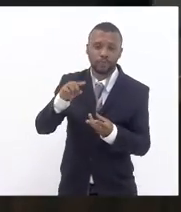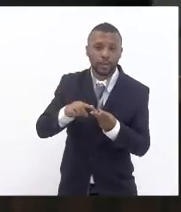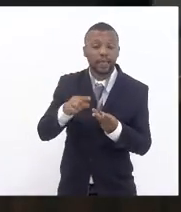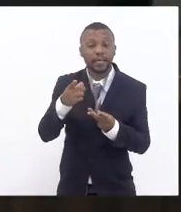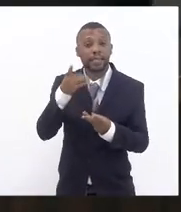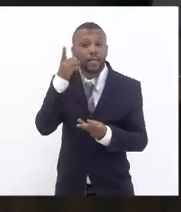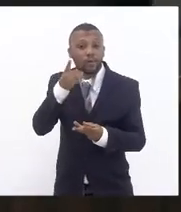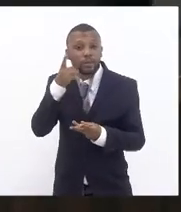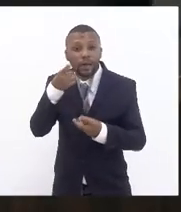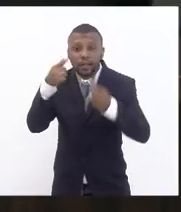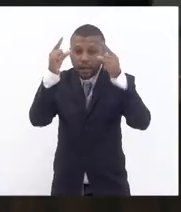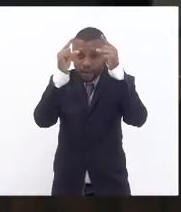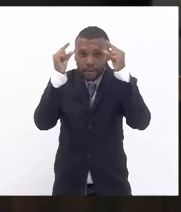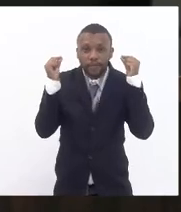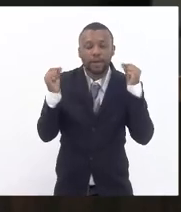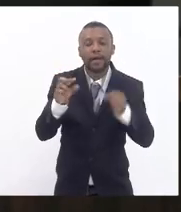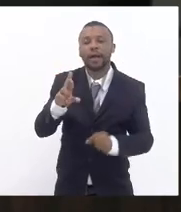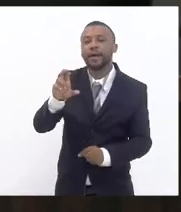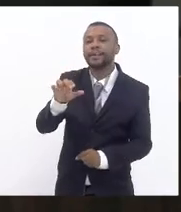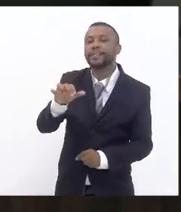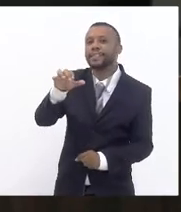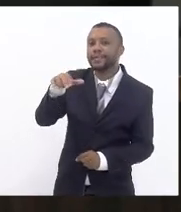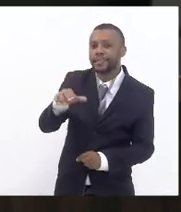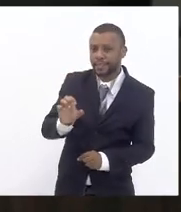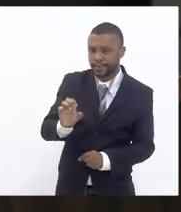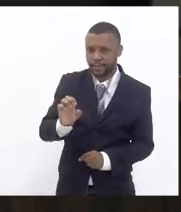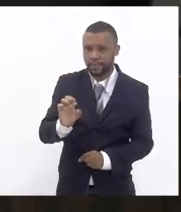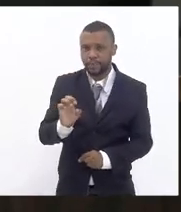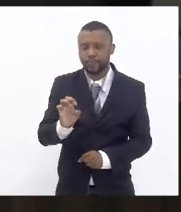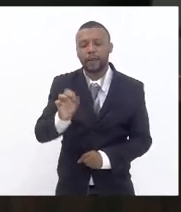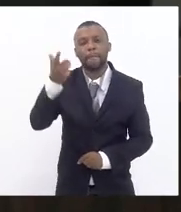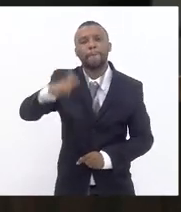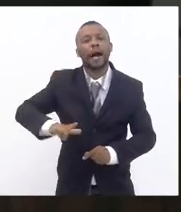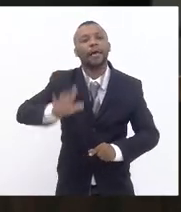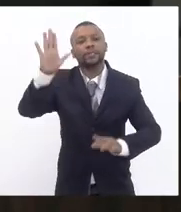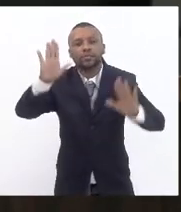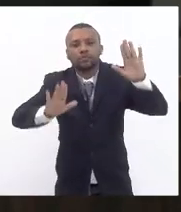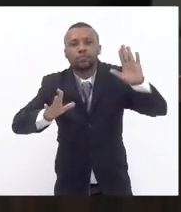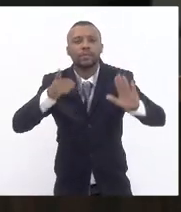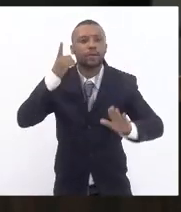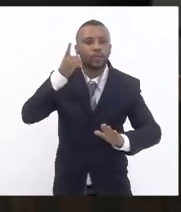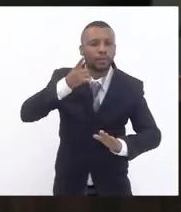Rejane. Mais algum deputado ou deputada? Não.